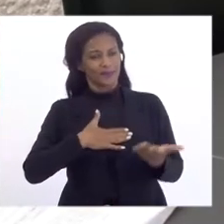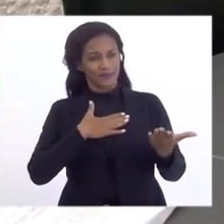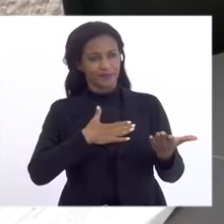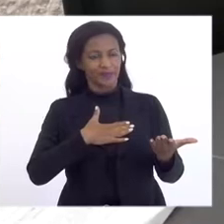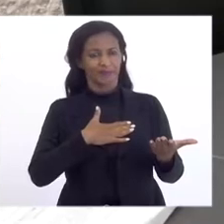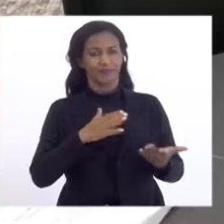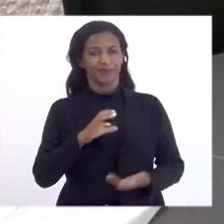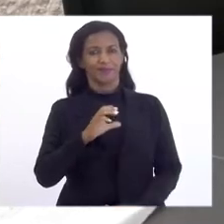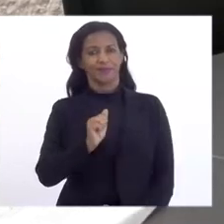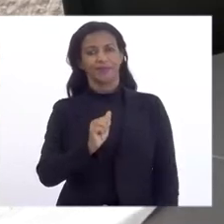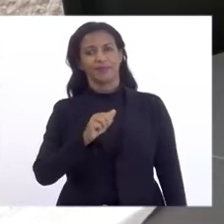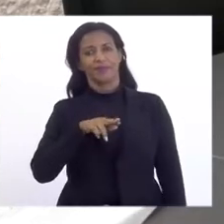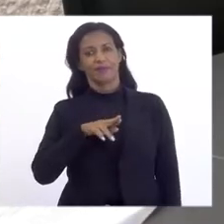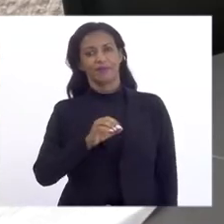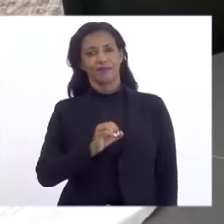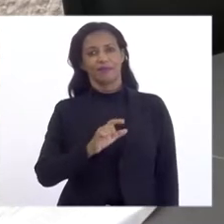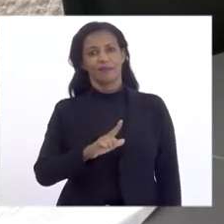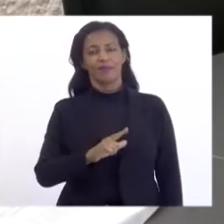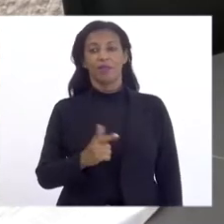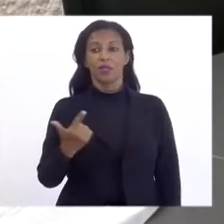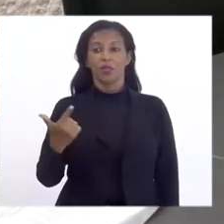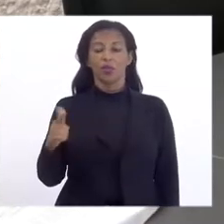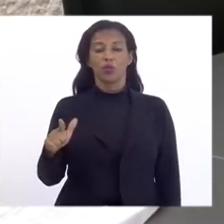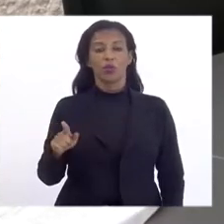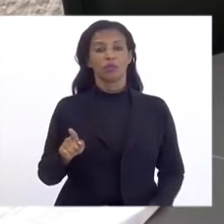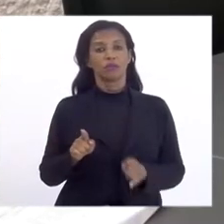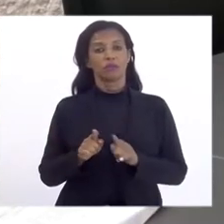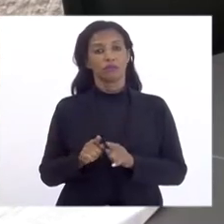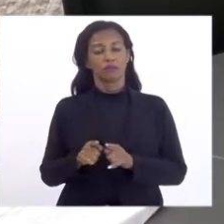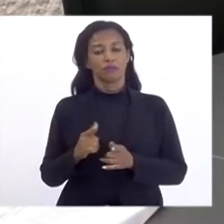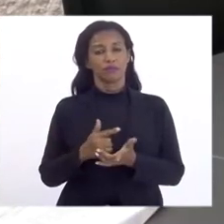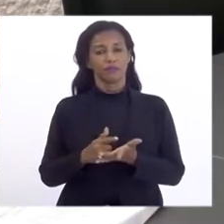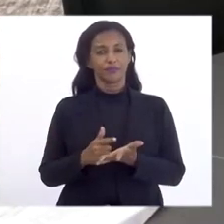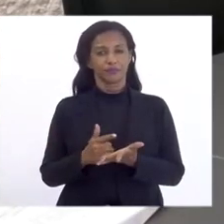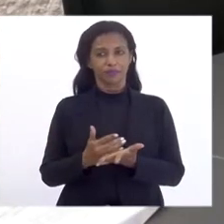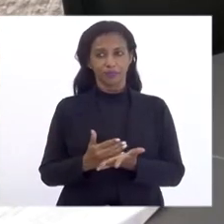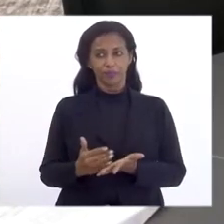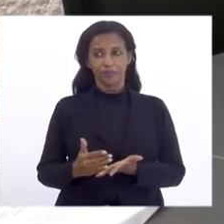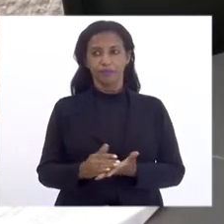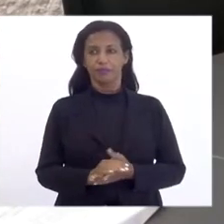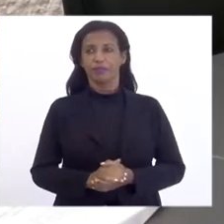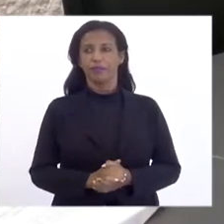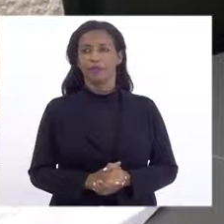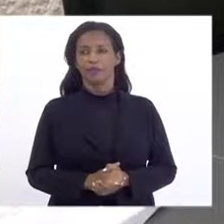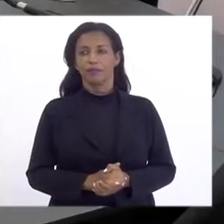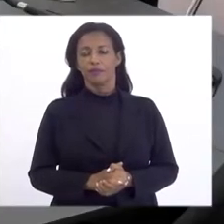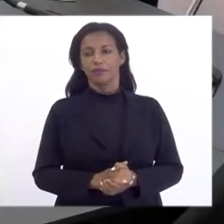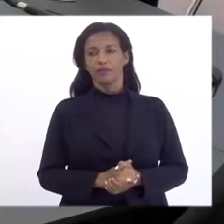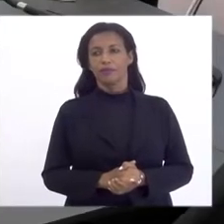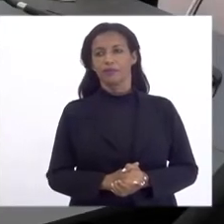viu? E a outra questão, antes de começarmos aqui a pauta,